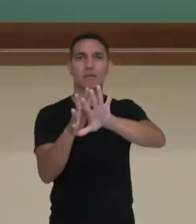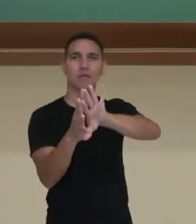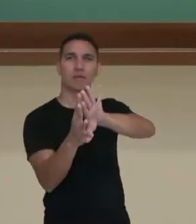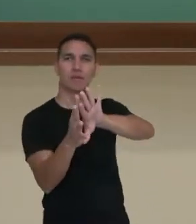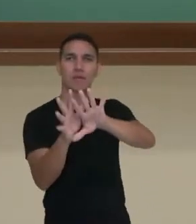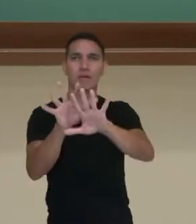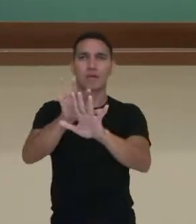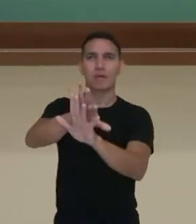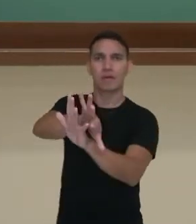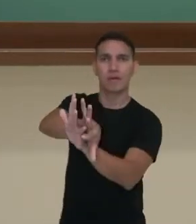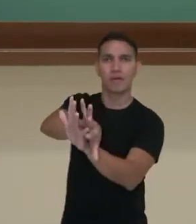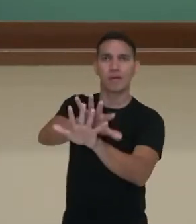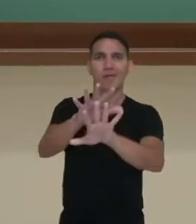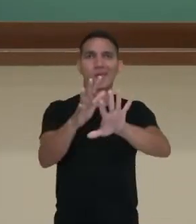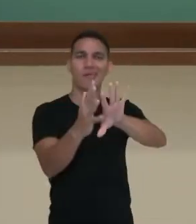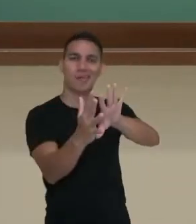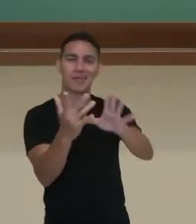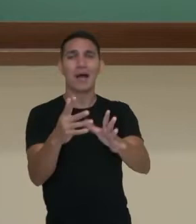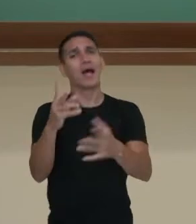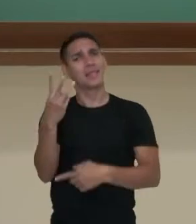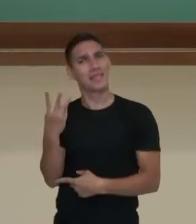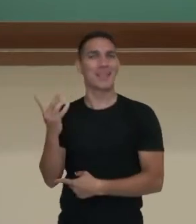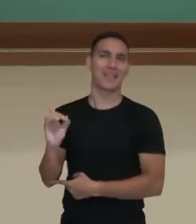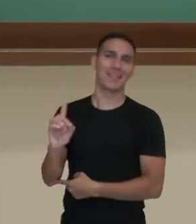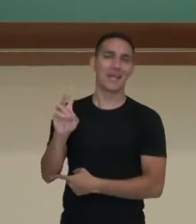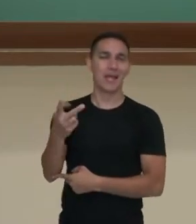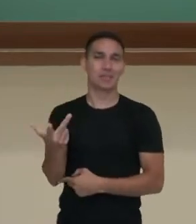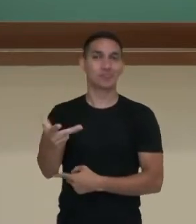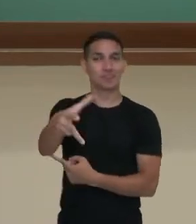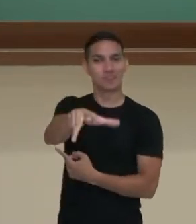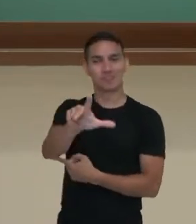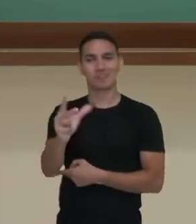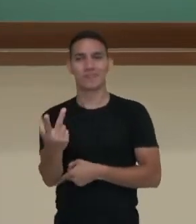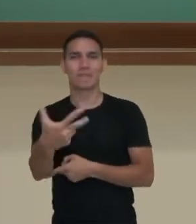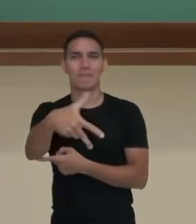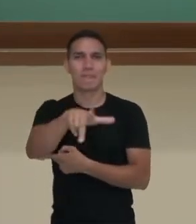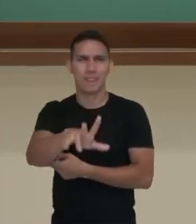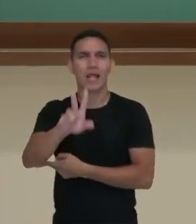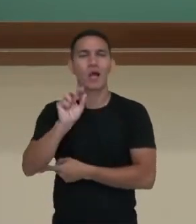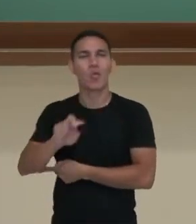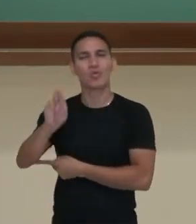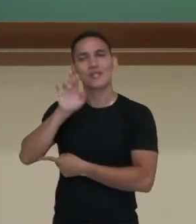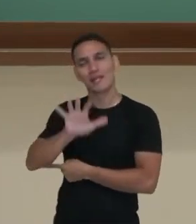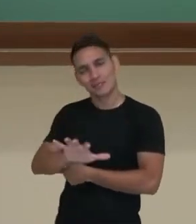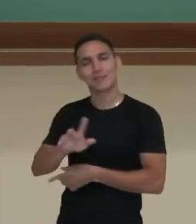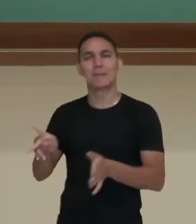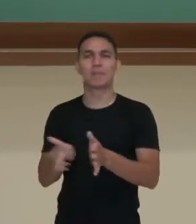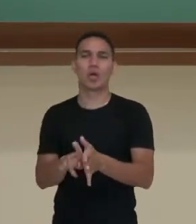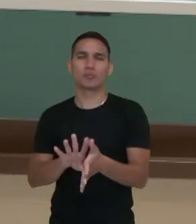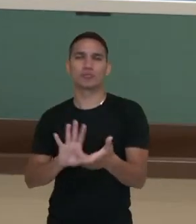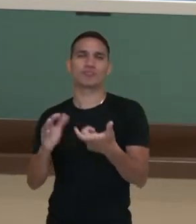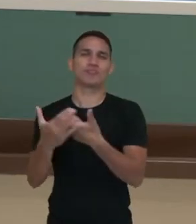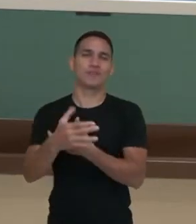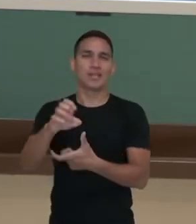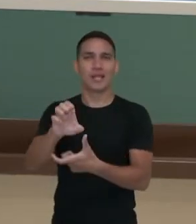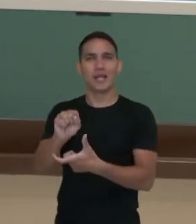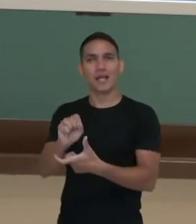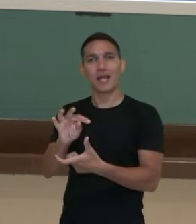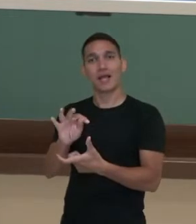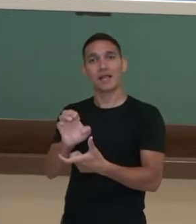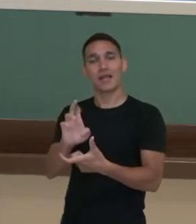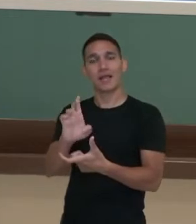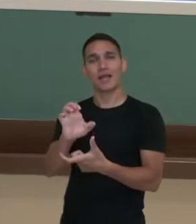das 3 dimensões, do 3D, né? Essa é a tecnologia da estereoscopia, que é a